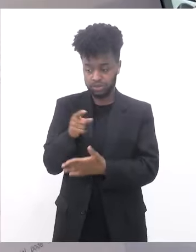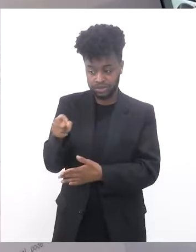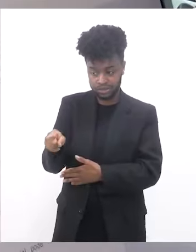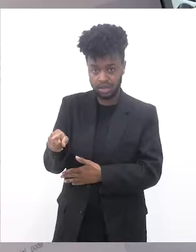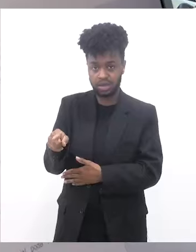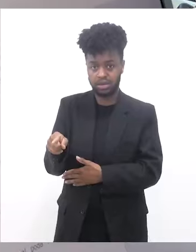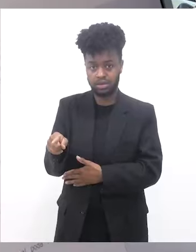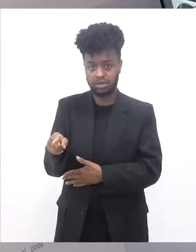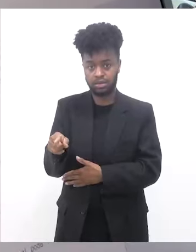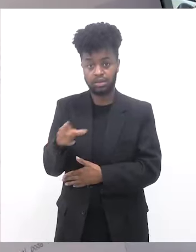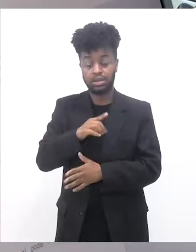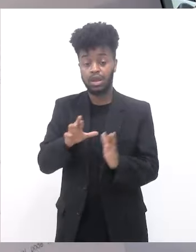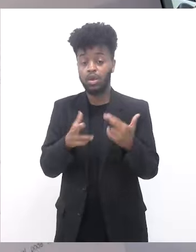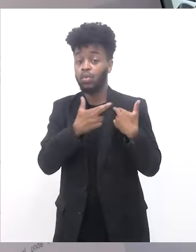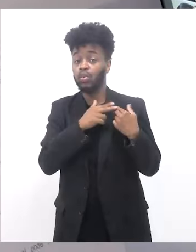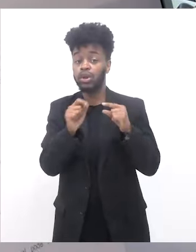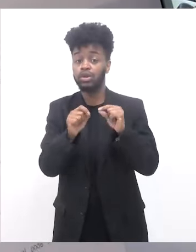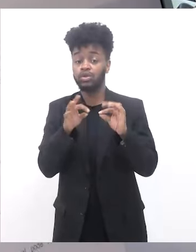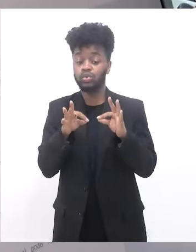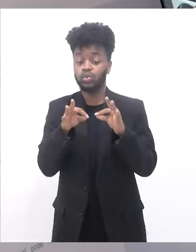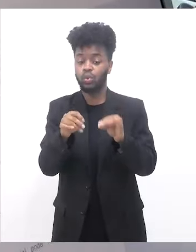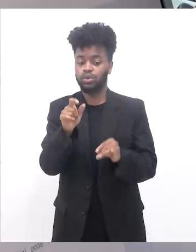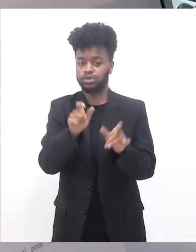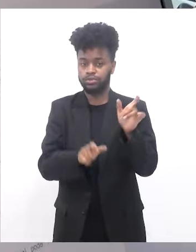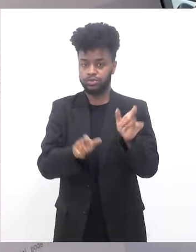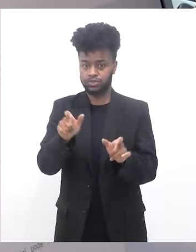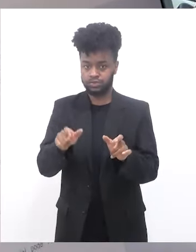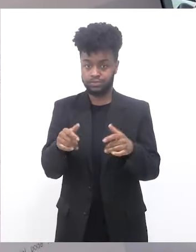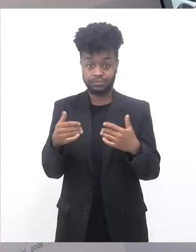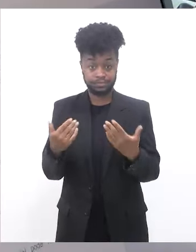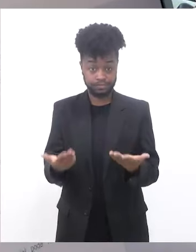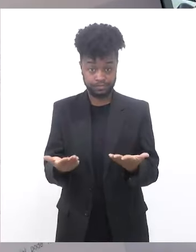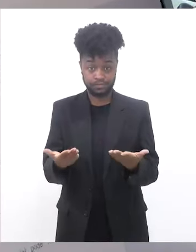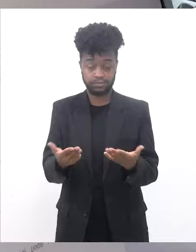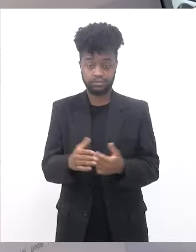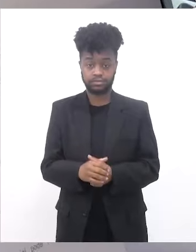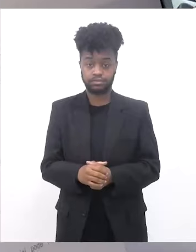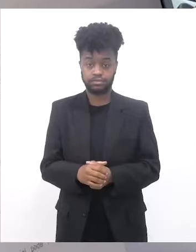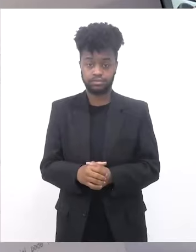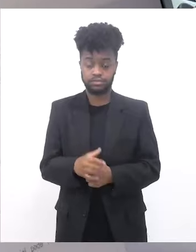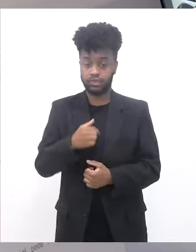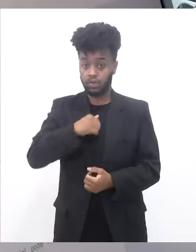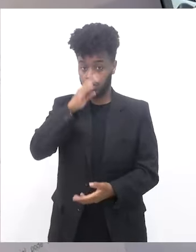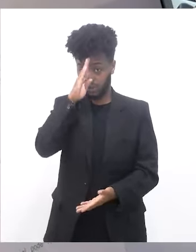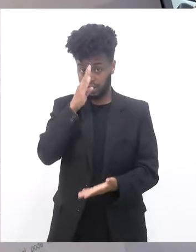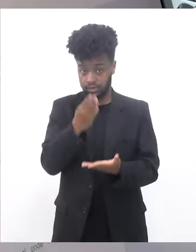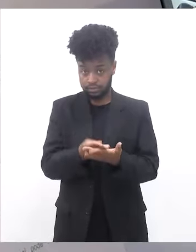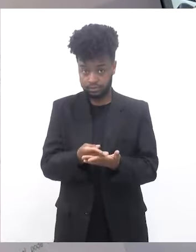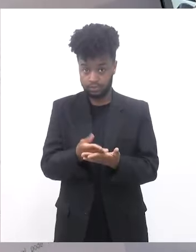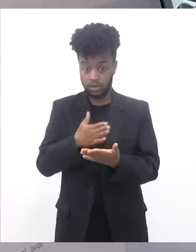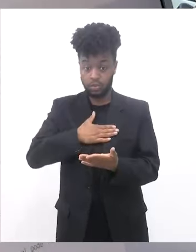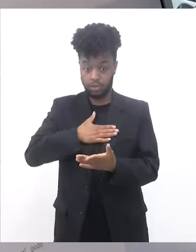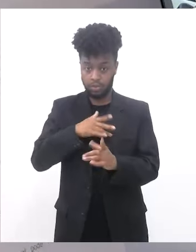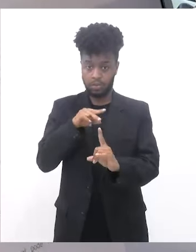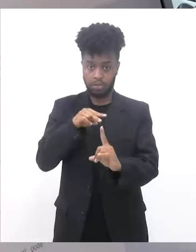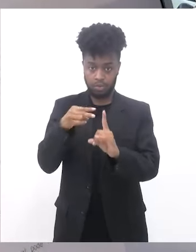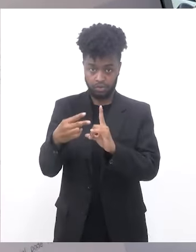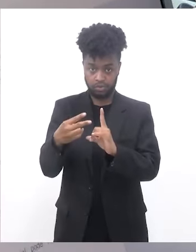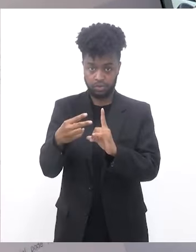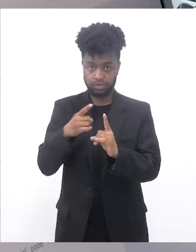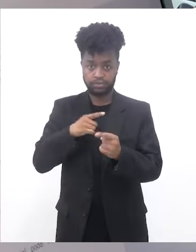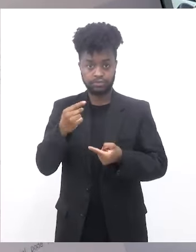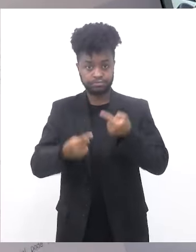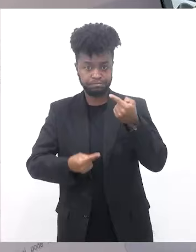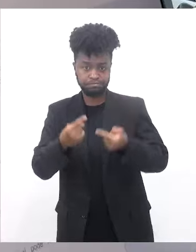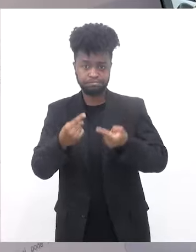essa criança, a responsabilidade é de todos. Então, eu acho que, ao meu ver, fica